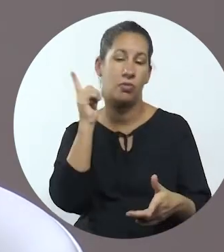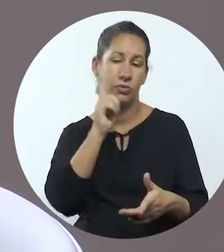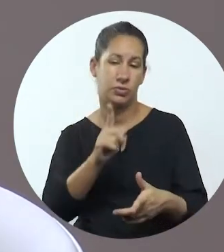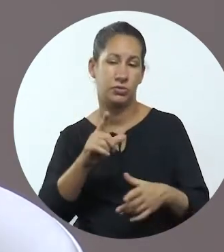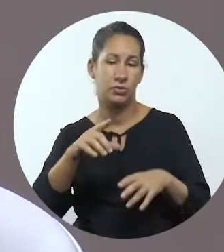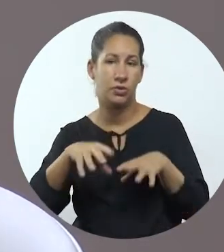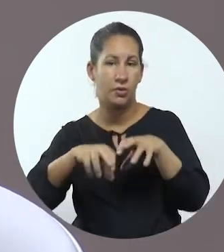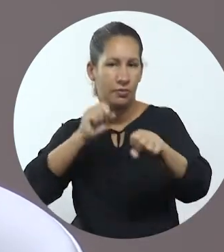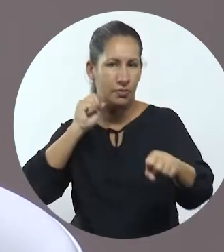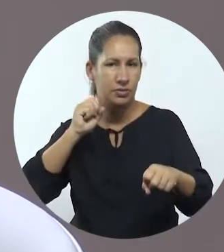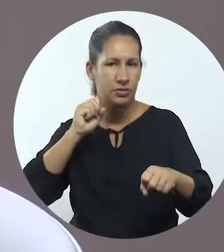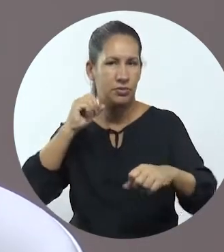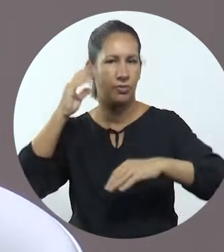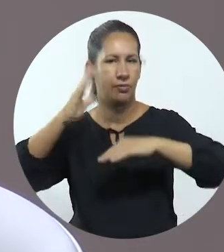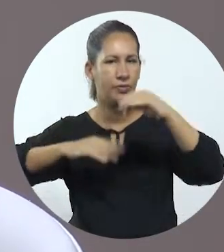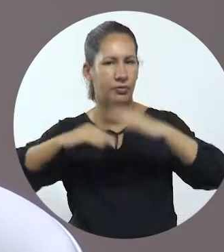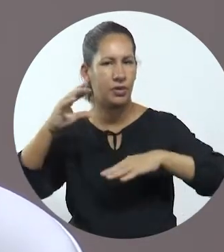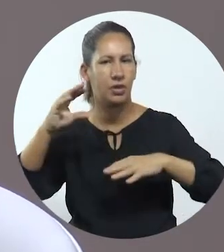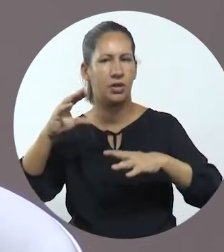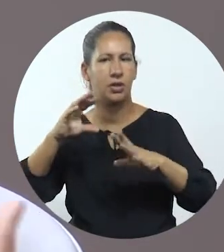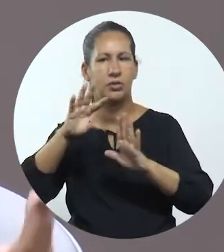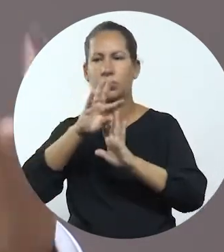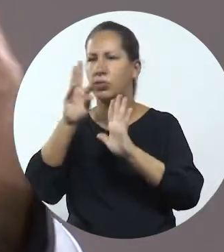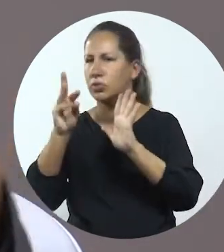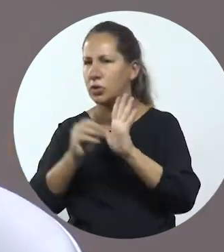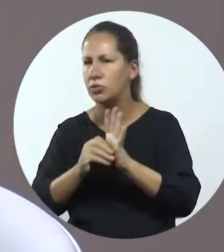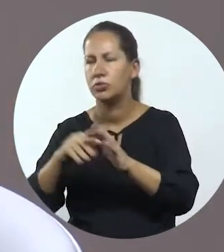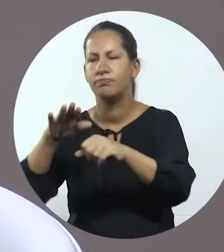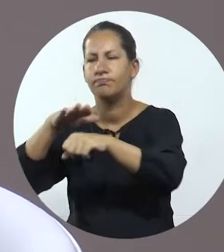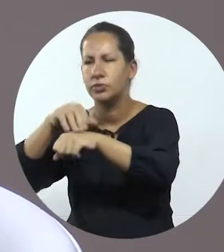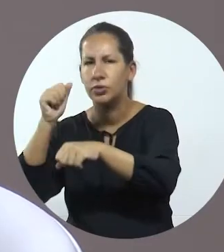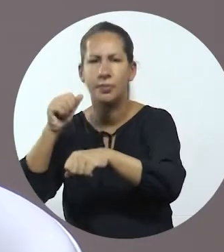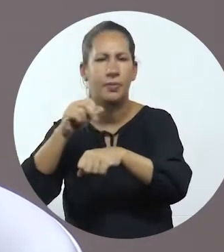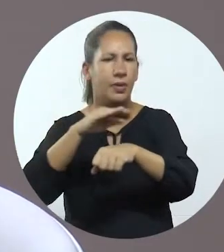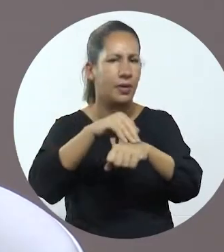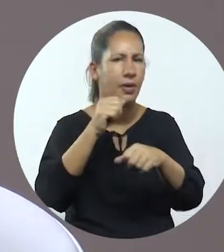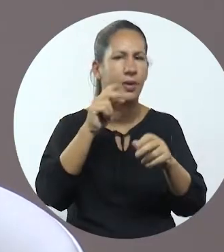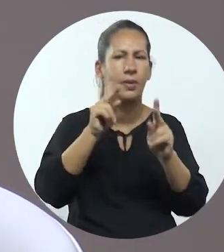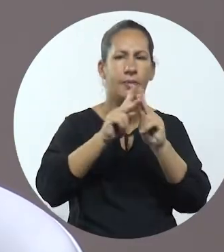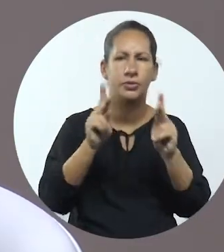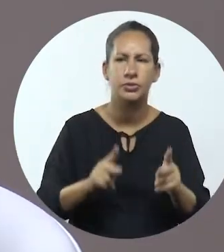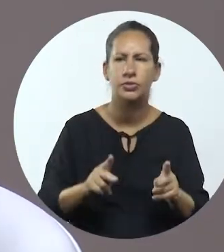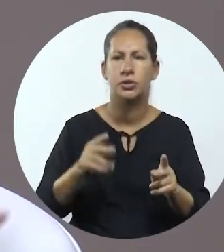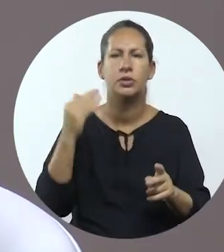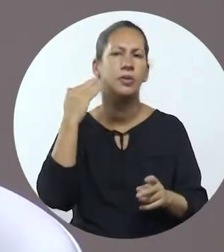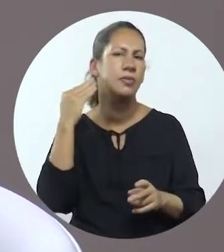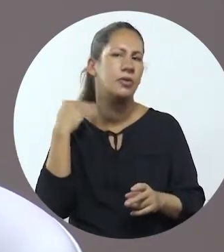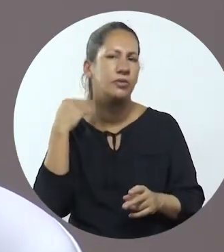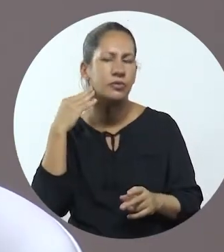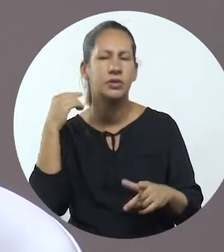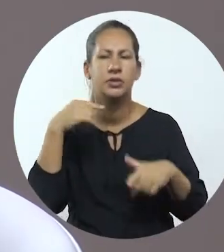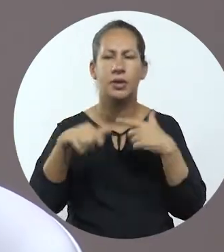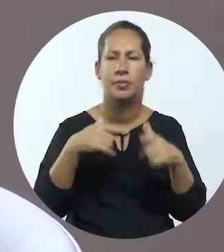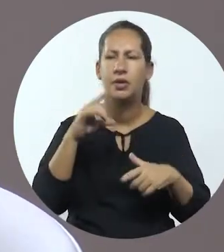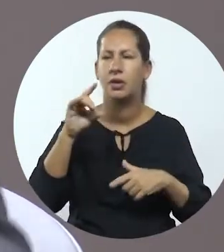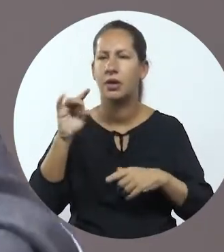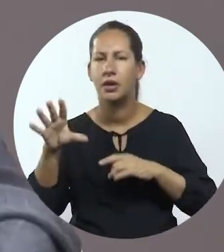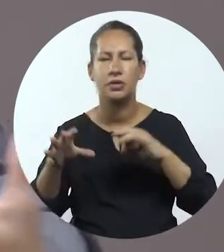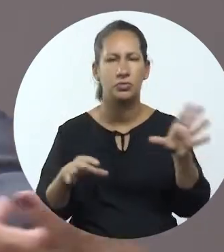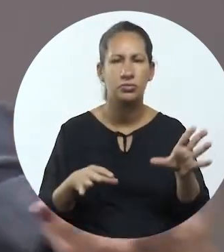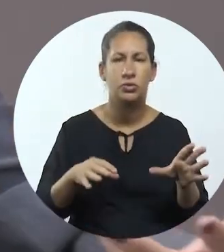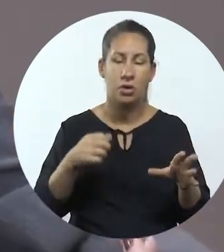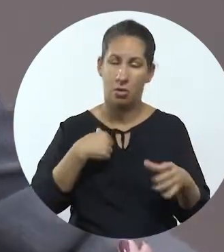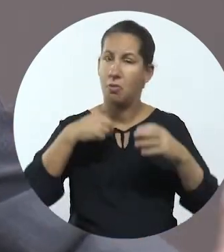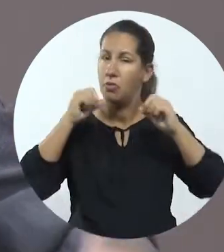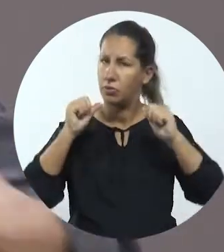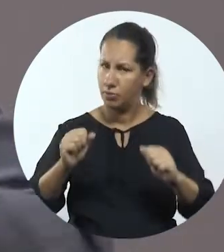da formação, da reprodução do conteúdo, eu chamar para o projeto os juízes, os servidores de cada zona eleitoral, eu tenho